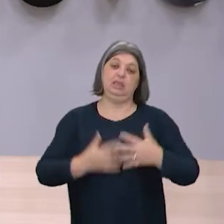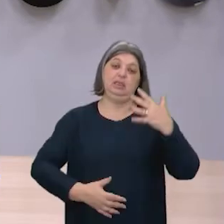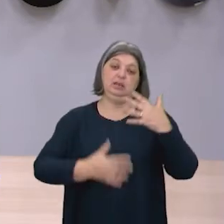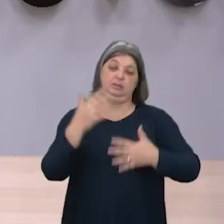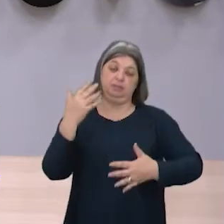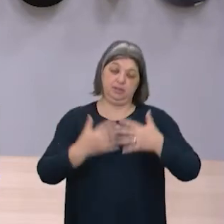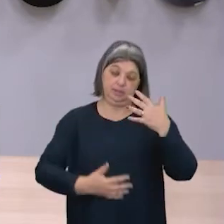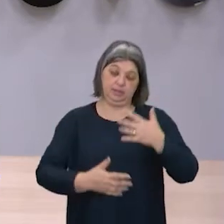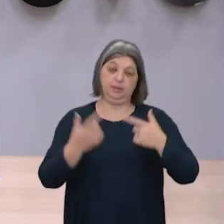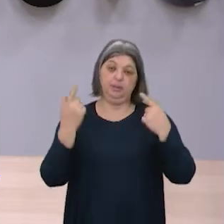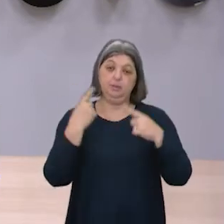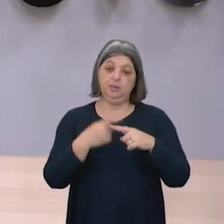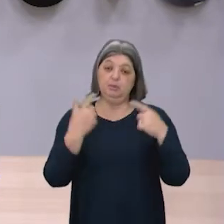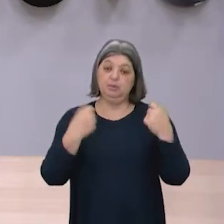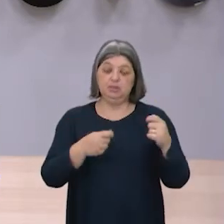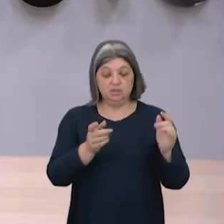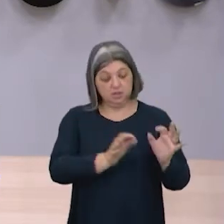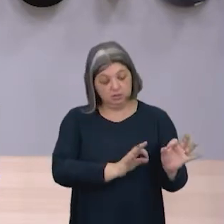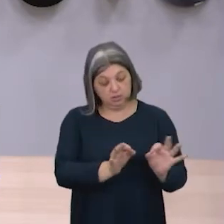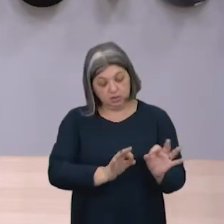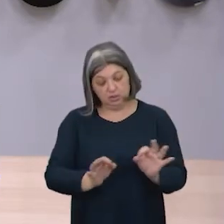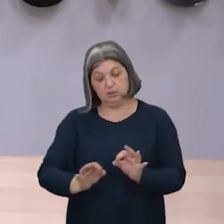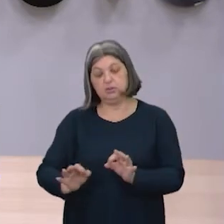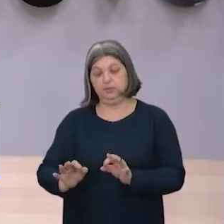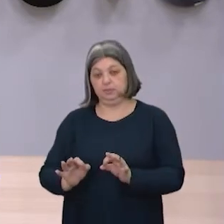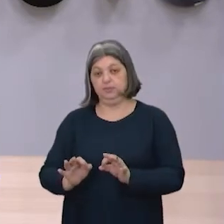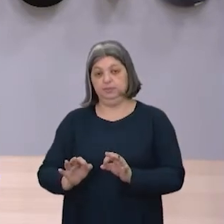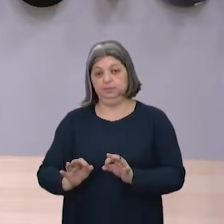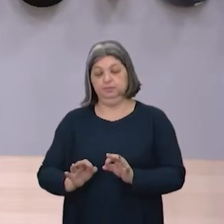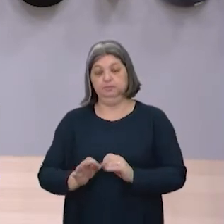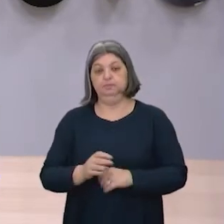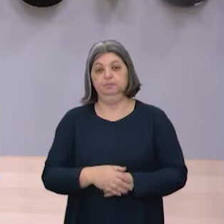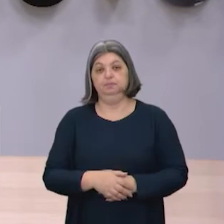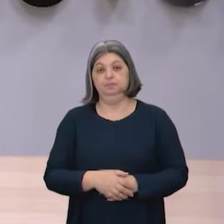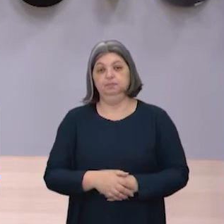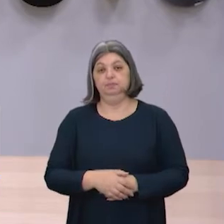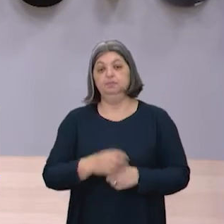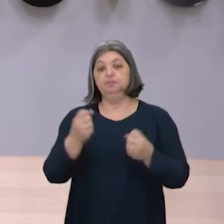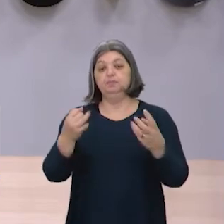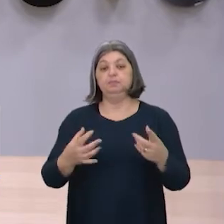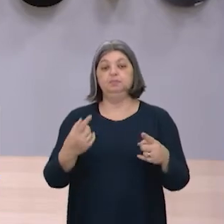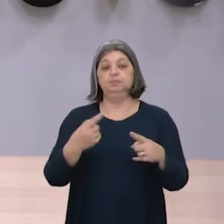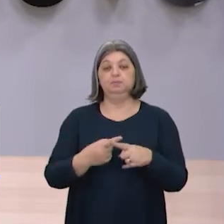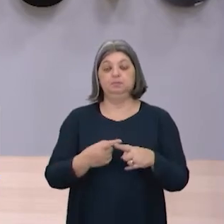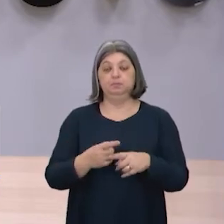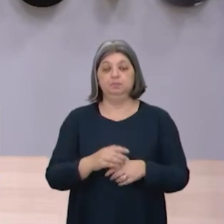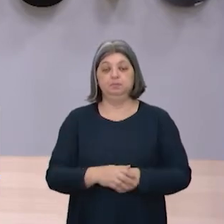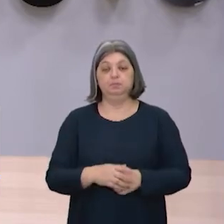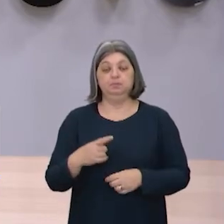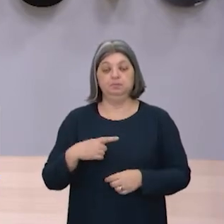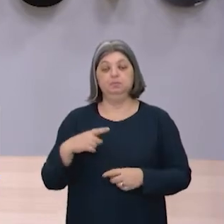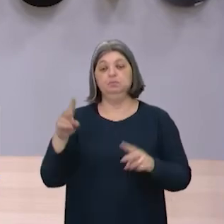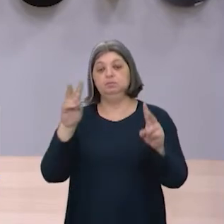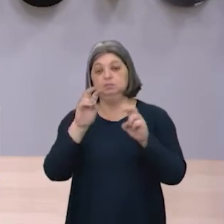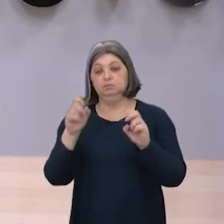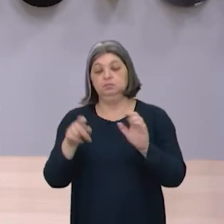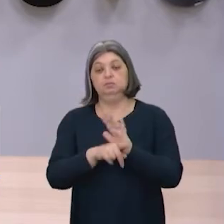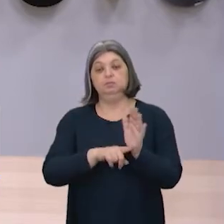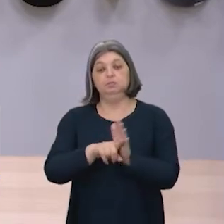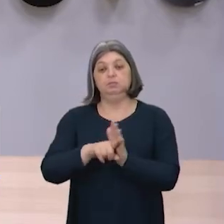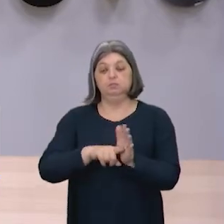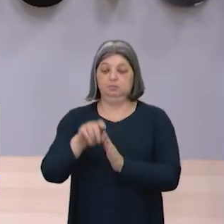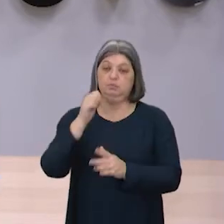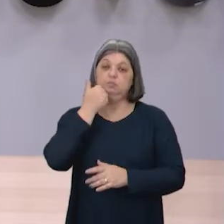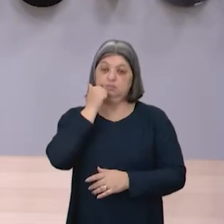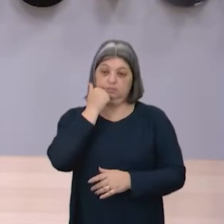organizou ali no seu diário de bordo. Eu vou dizer isso por quê, né? A gente aborda muito pesquisa científica no